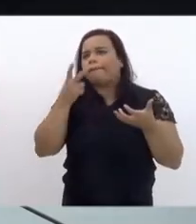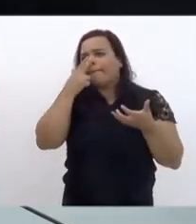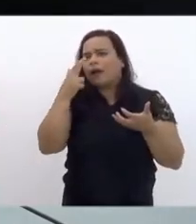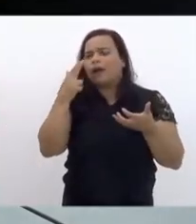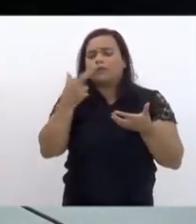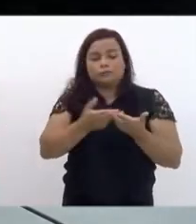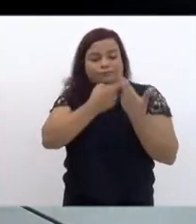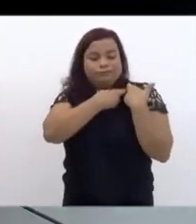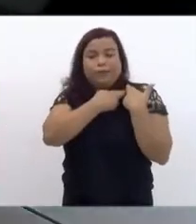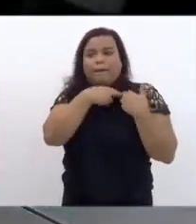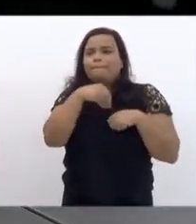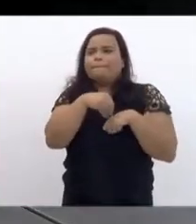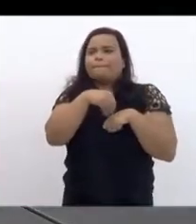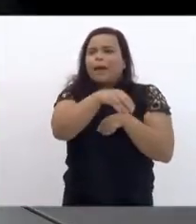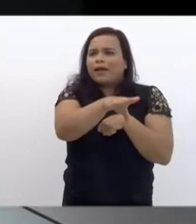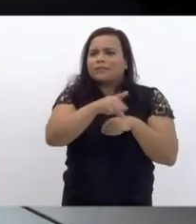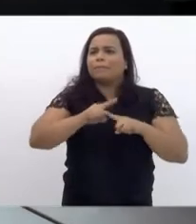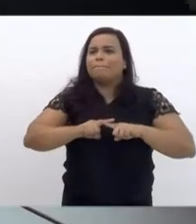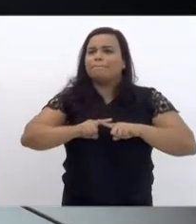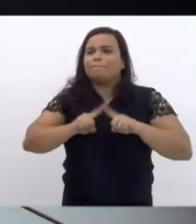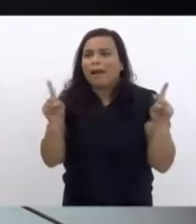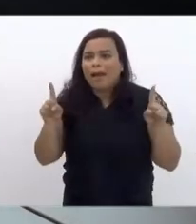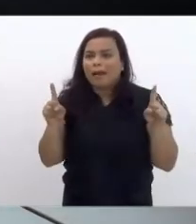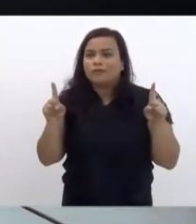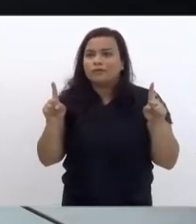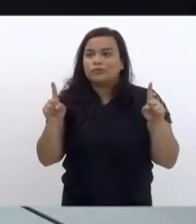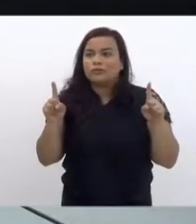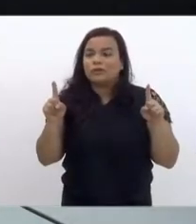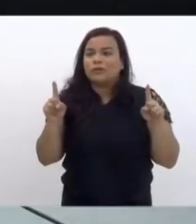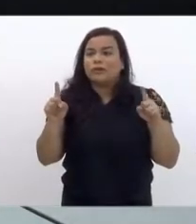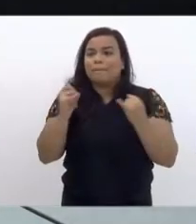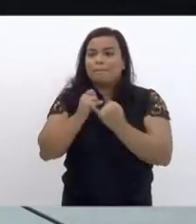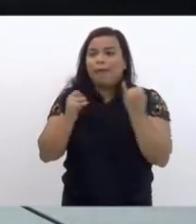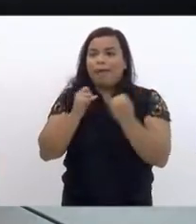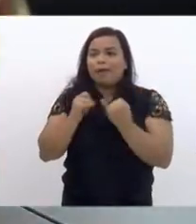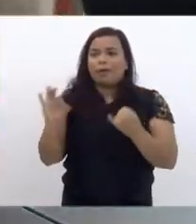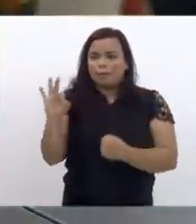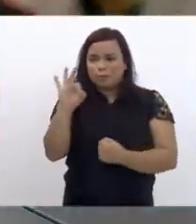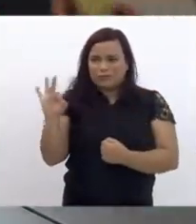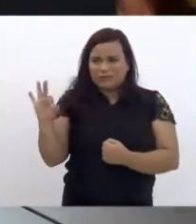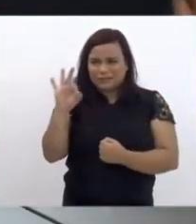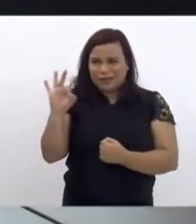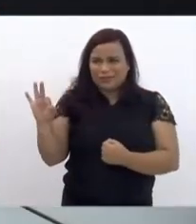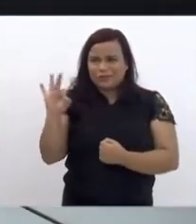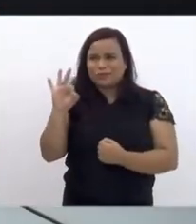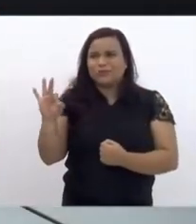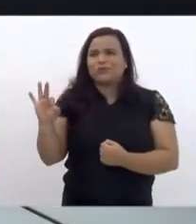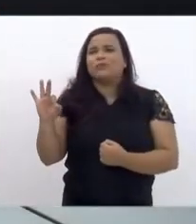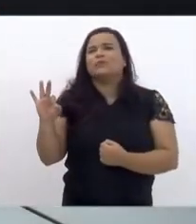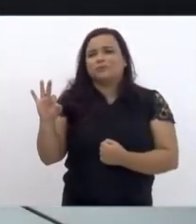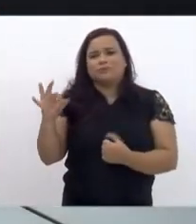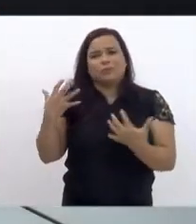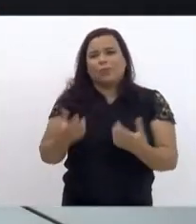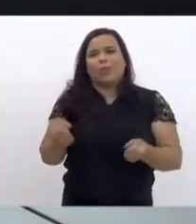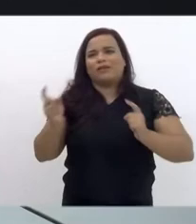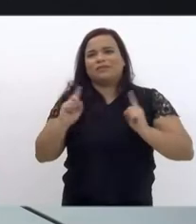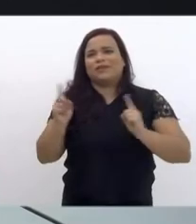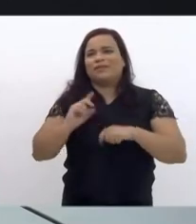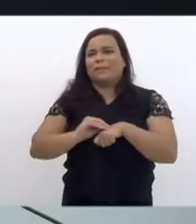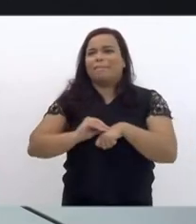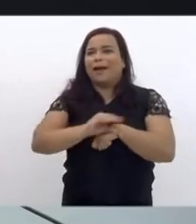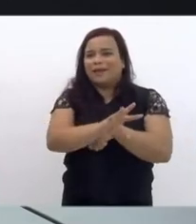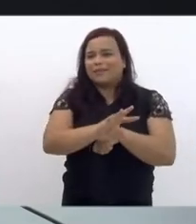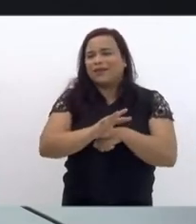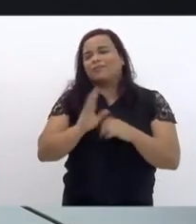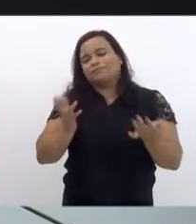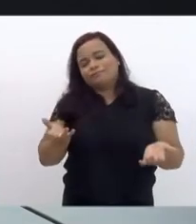competência, mas não admite passar os 0,5% relativo à tarifa, à regulação que